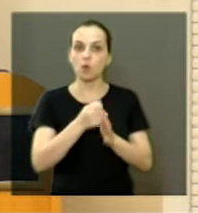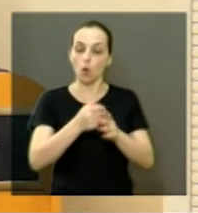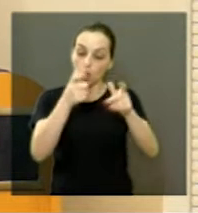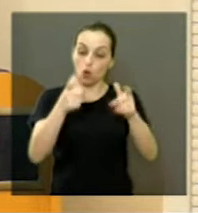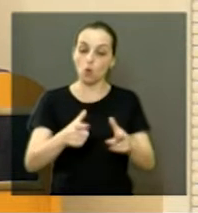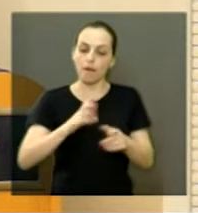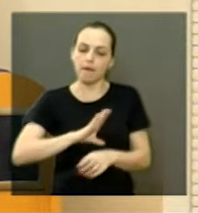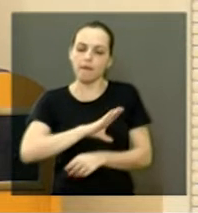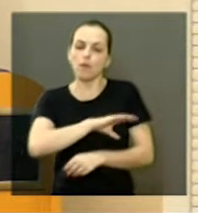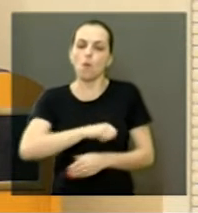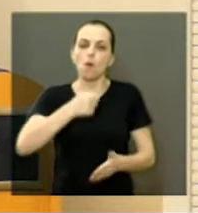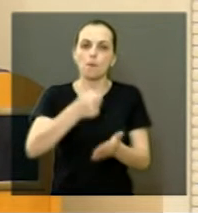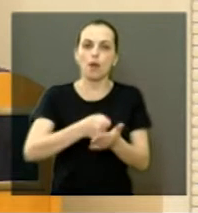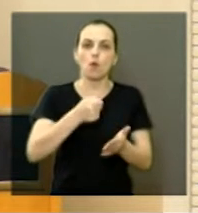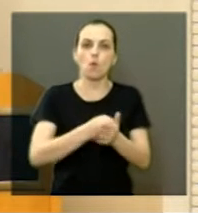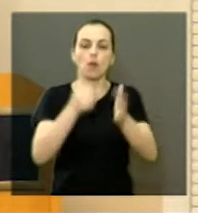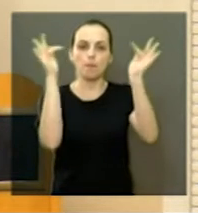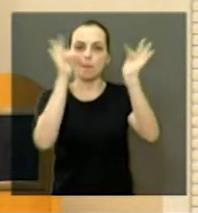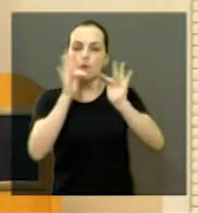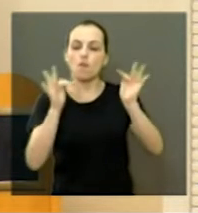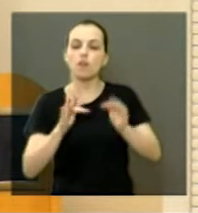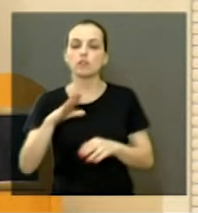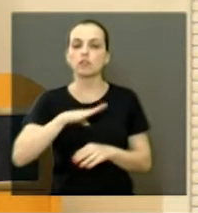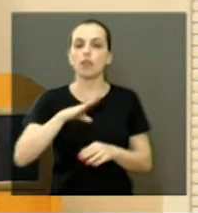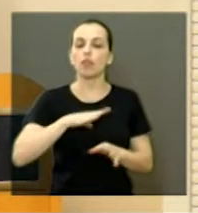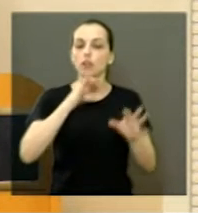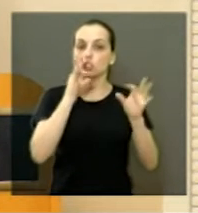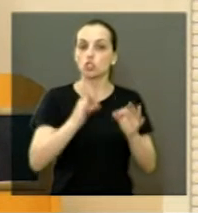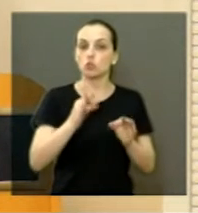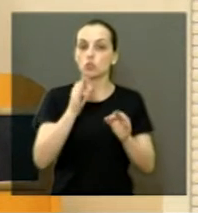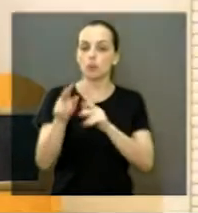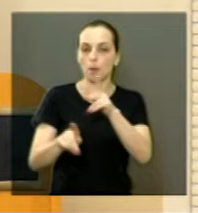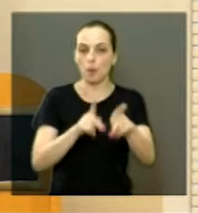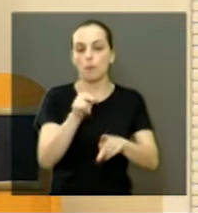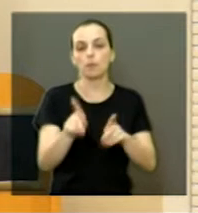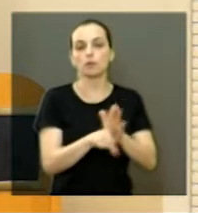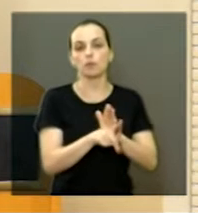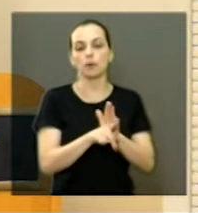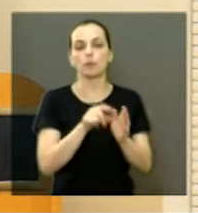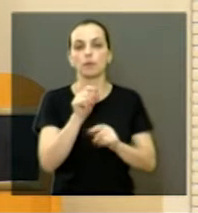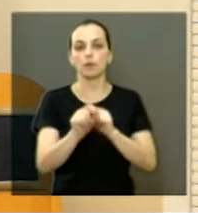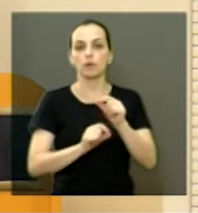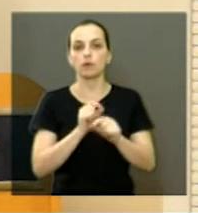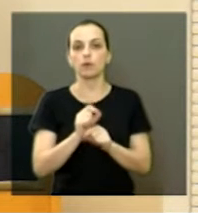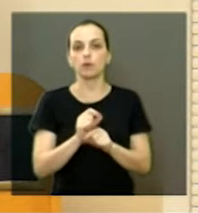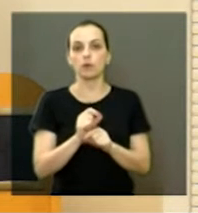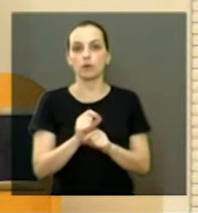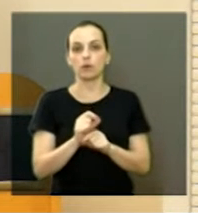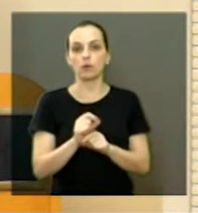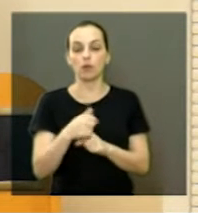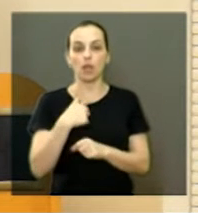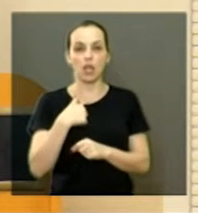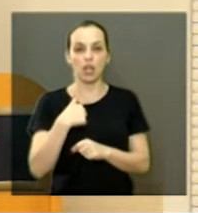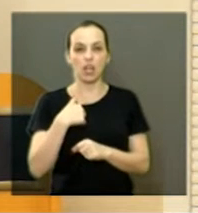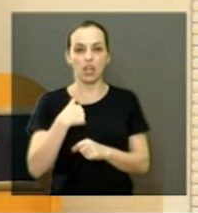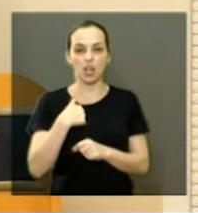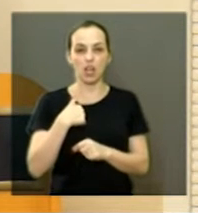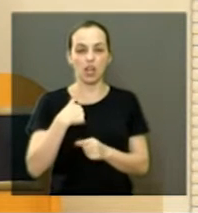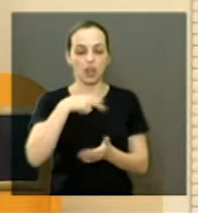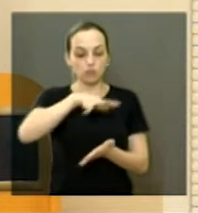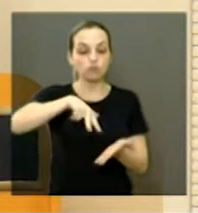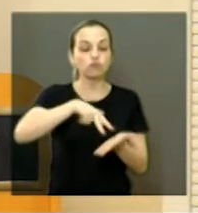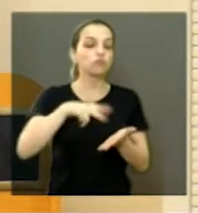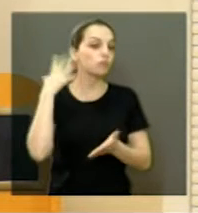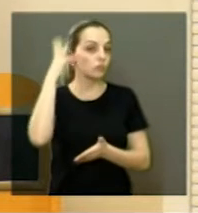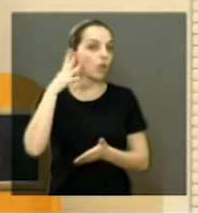luto para termos uma cidade feliz e mais justa para seus cidadãos quando me posicionar sobre o assunto de karatê